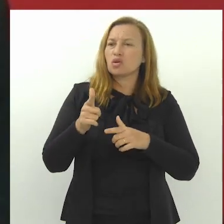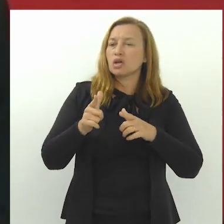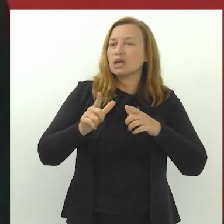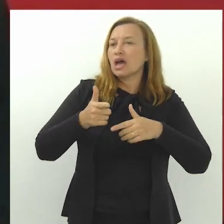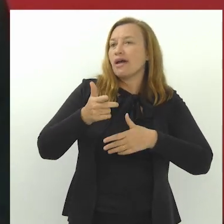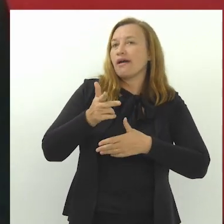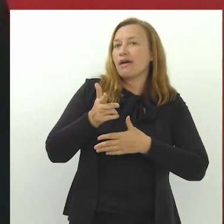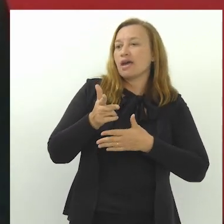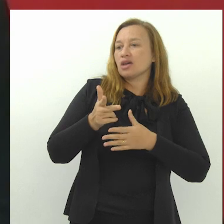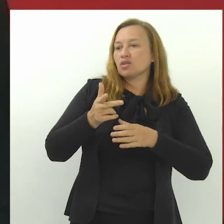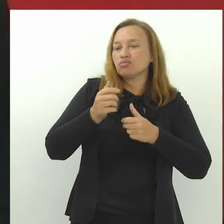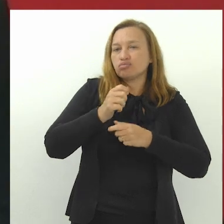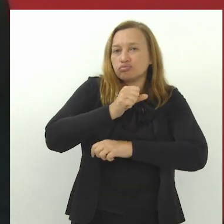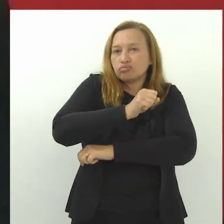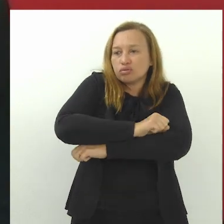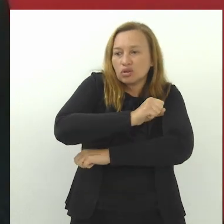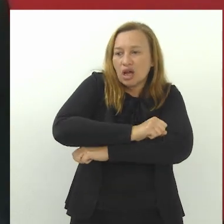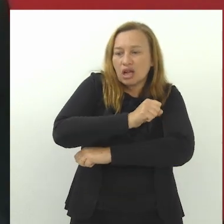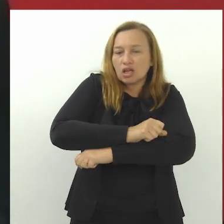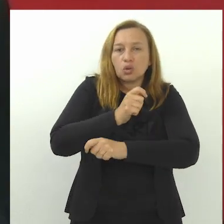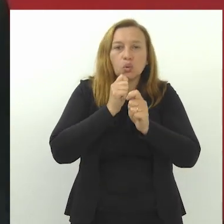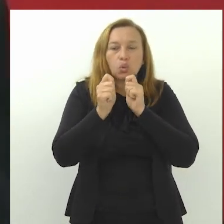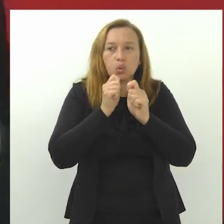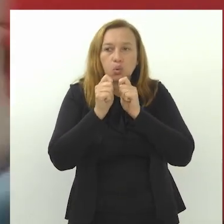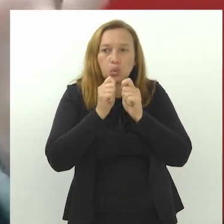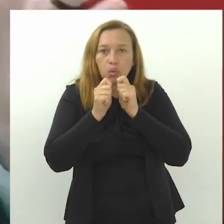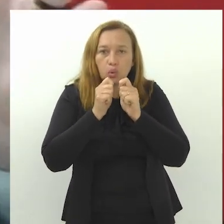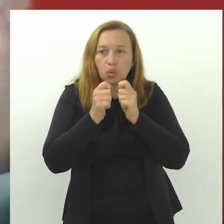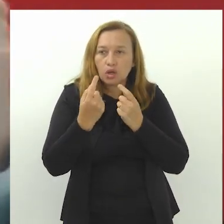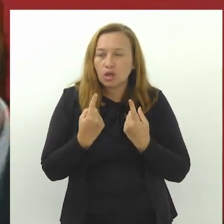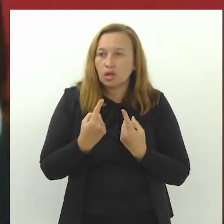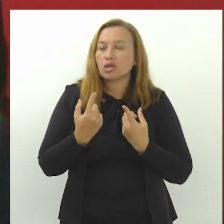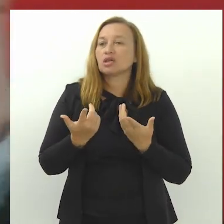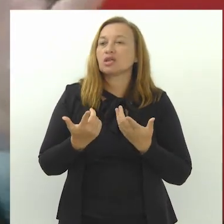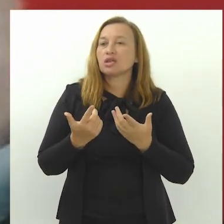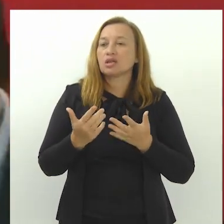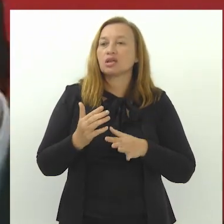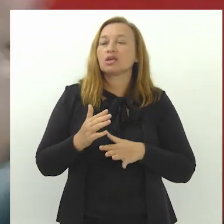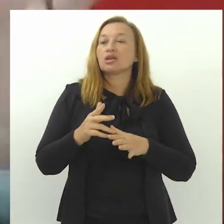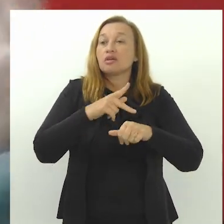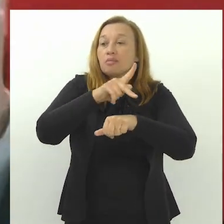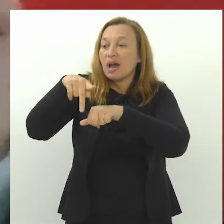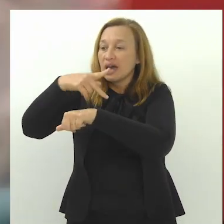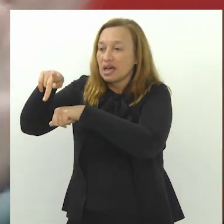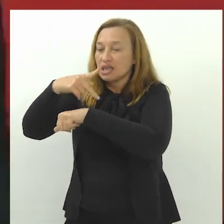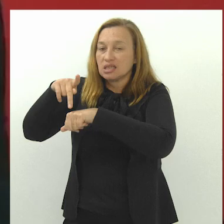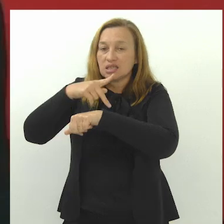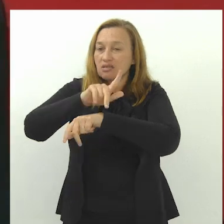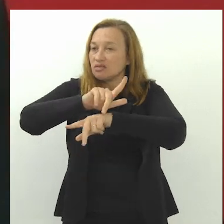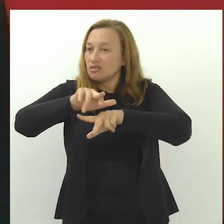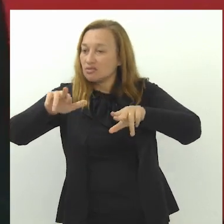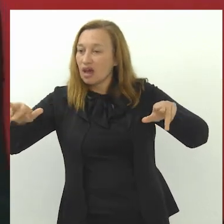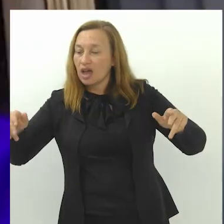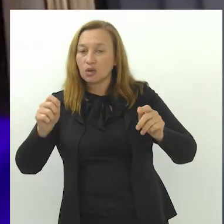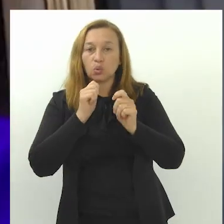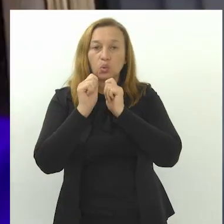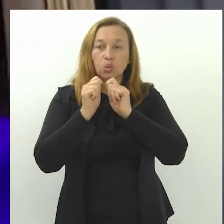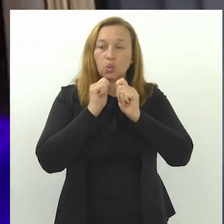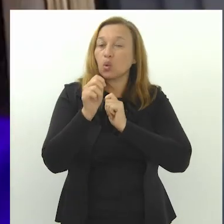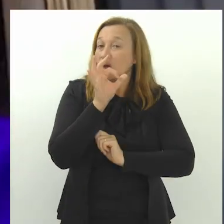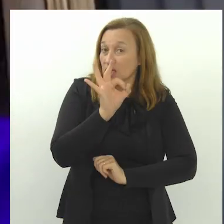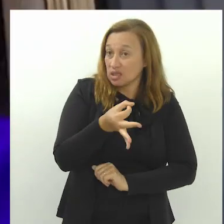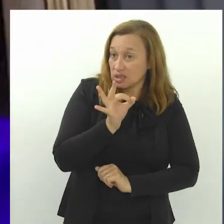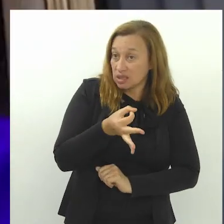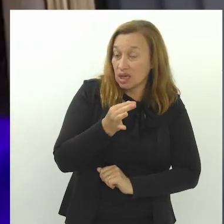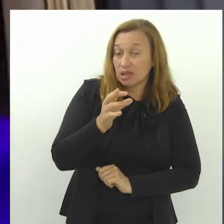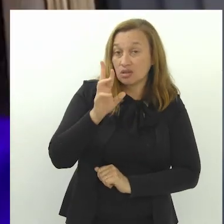2.000 jornalistas do mundo, né? Então, isso foi projetado dias antes, né, na própria imprensa dos países. Os